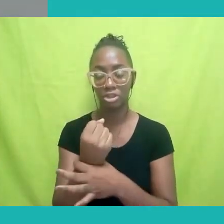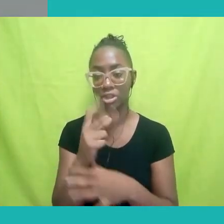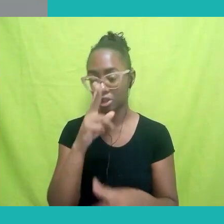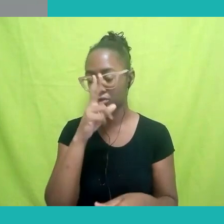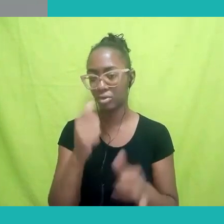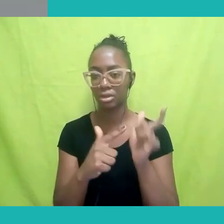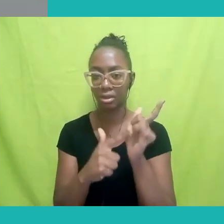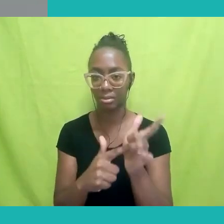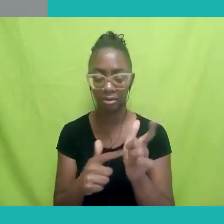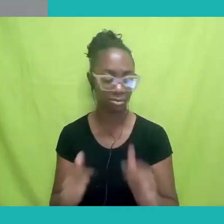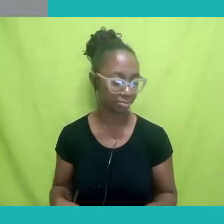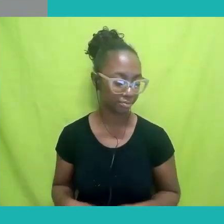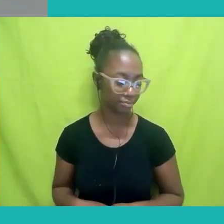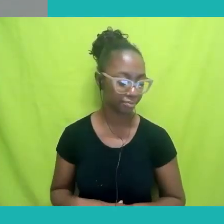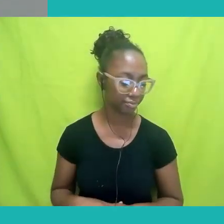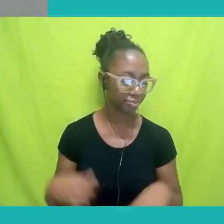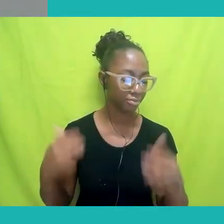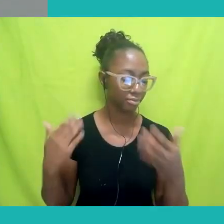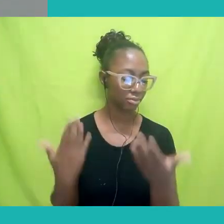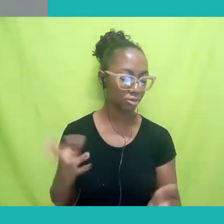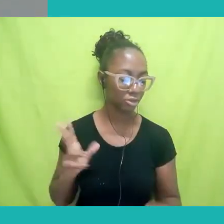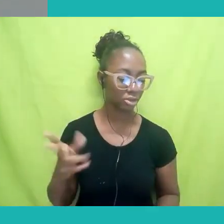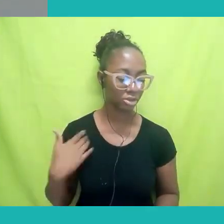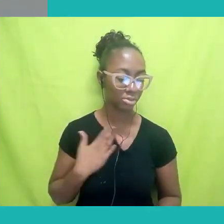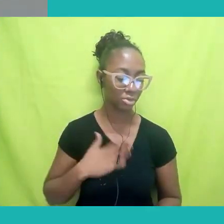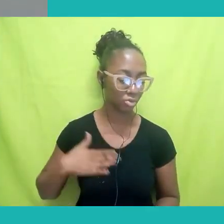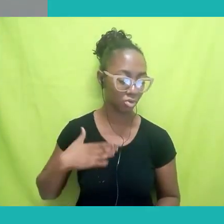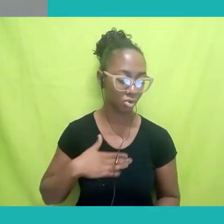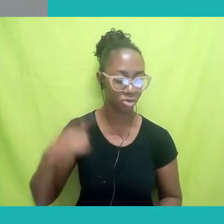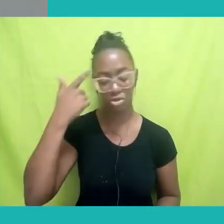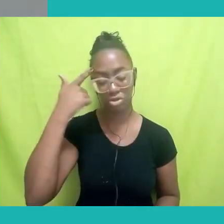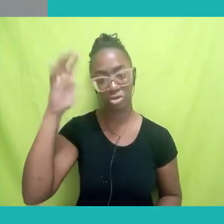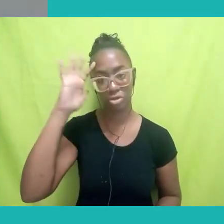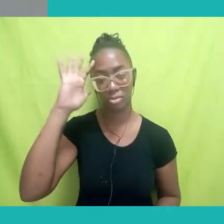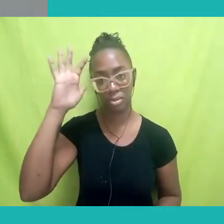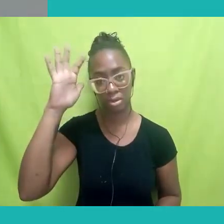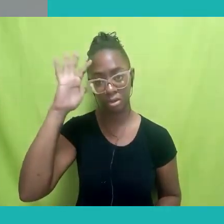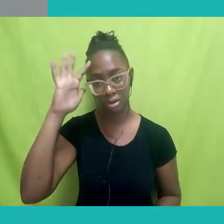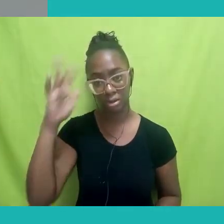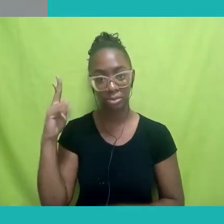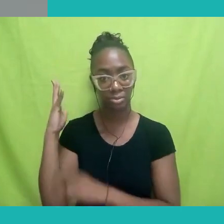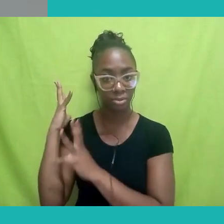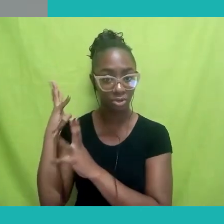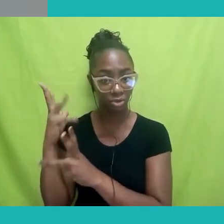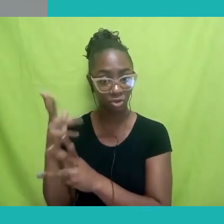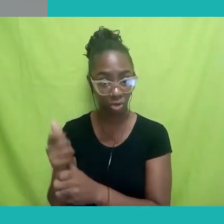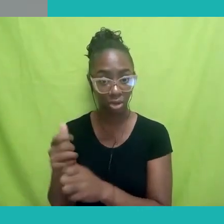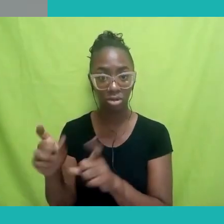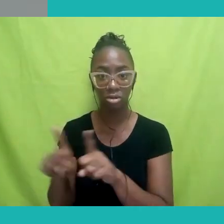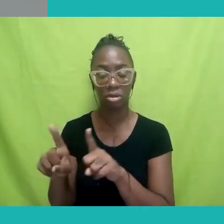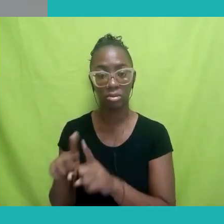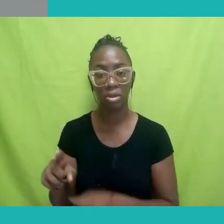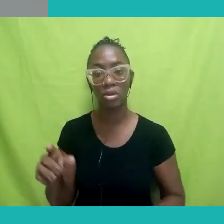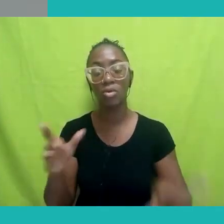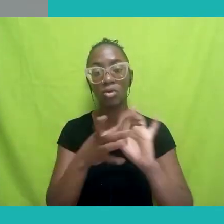Armadas. Então, eu sempre gosto, né, de pensar na perspectiva histórica, né? E também no contexto que a